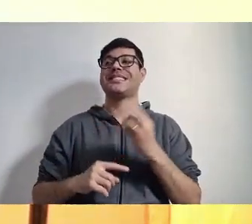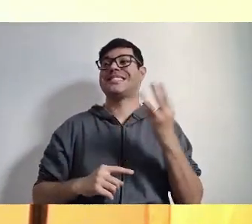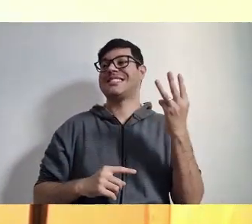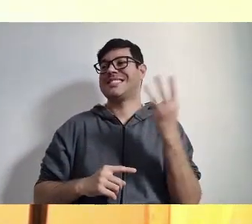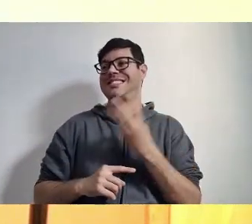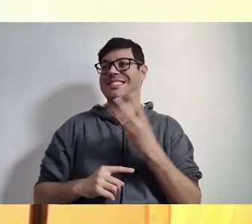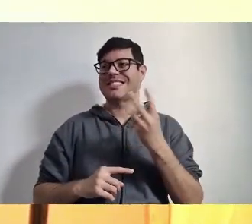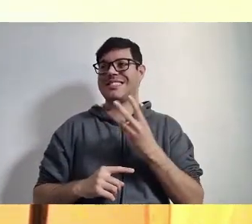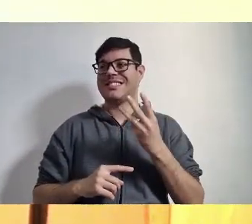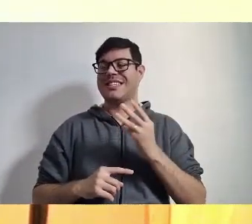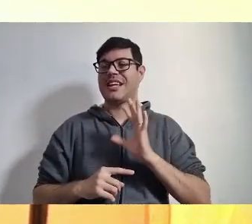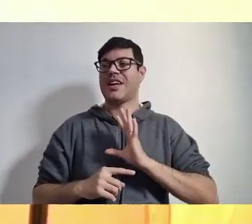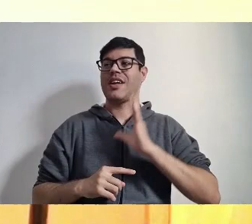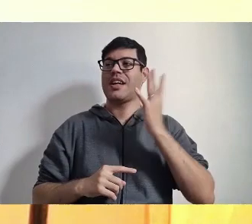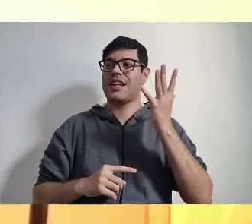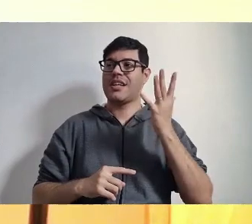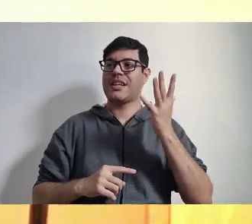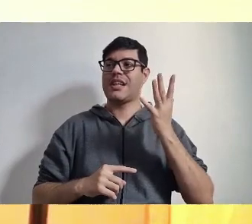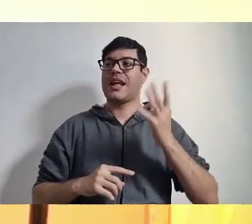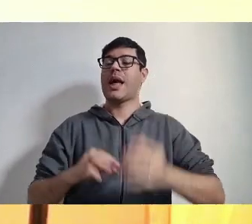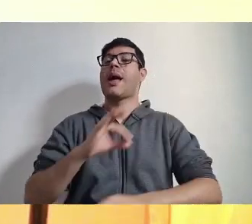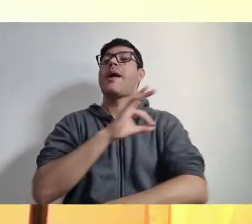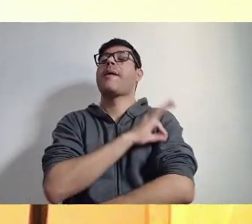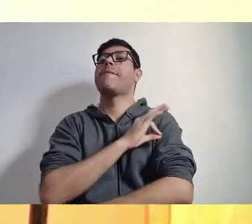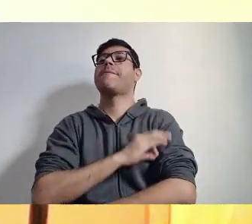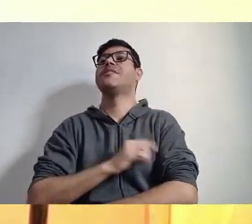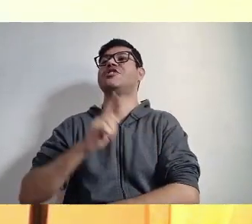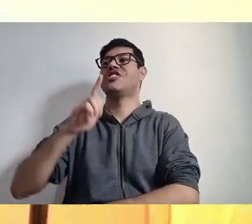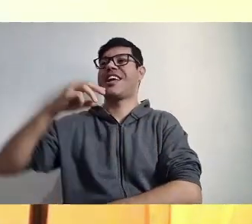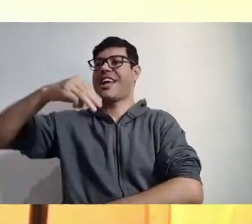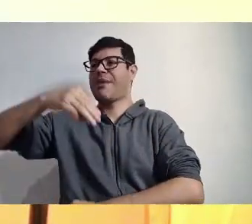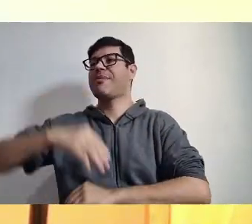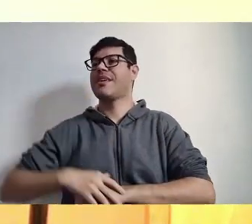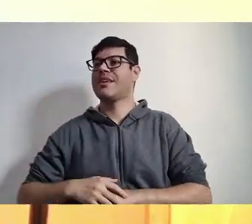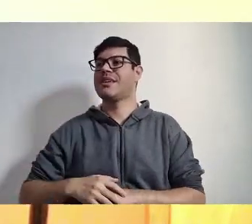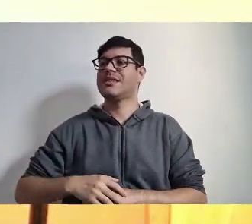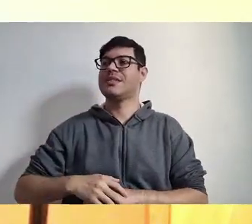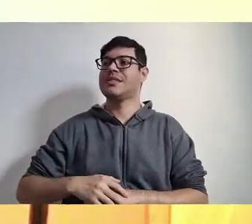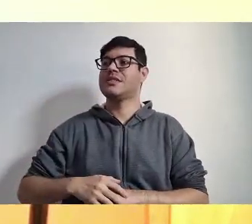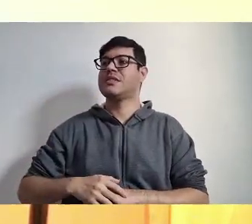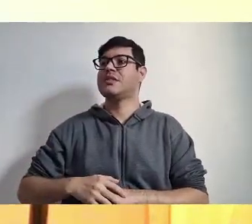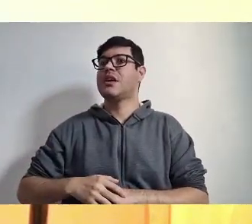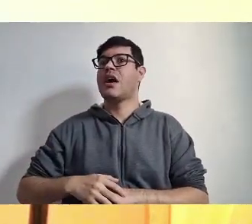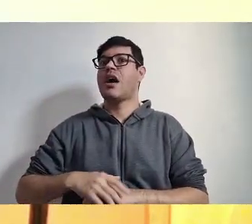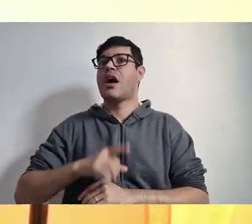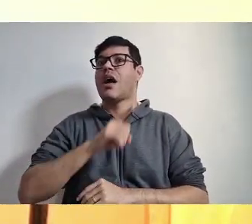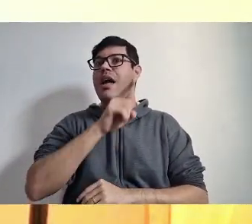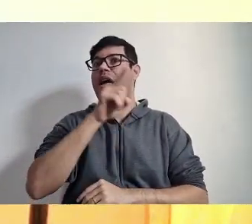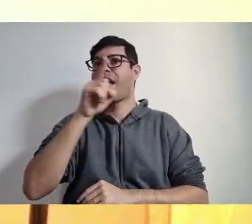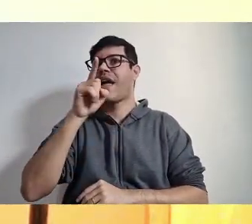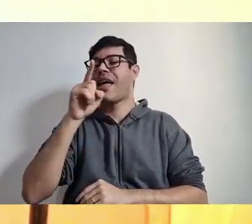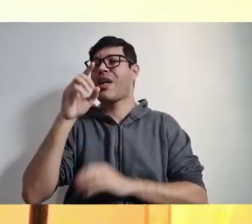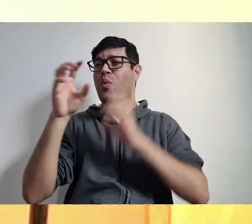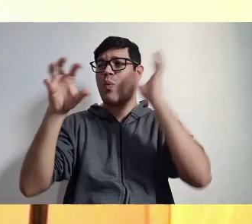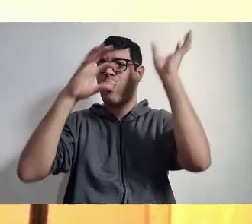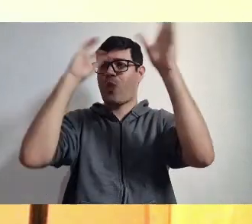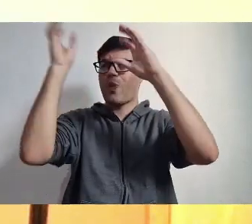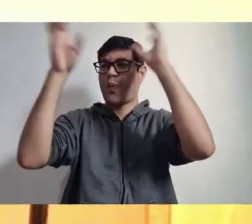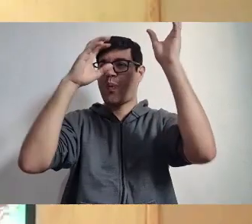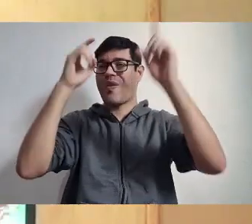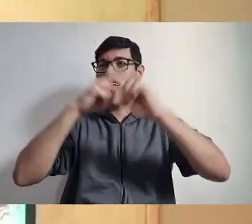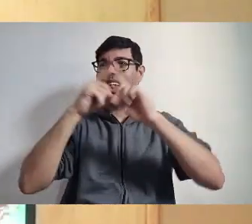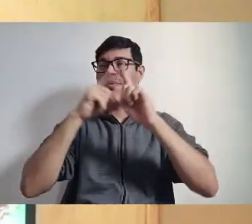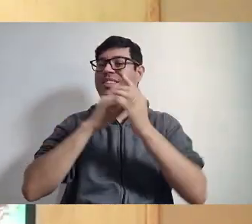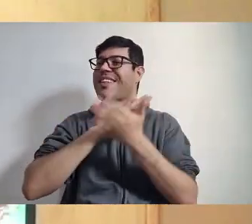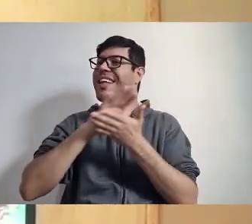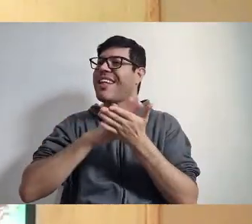os veículos, por exemplo, da Guarda Municipal e das ambulâncias. De lá para cá, ninguém mais reclamou de ambulância. Exatamente. Foi isso, não? Exatamente,